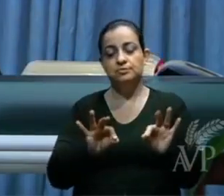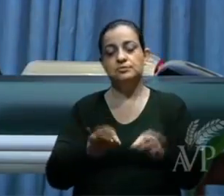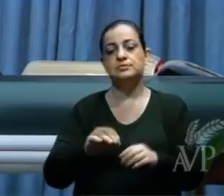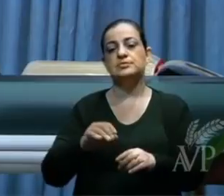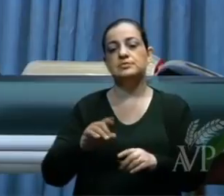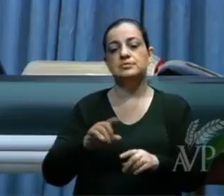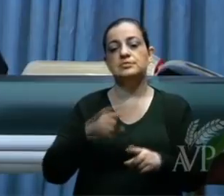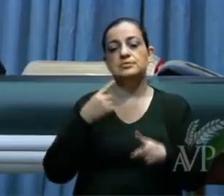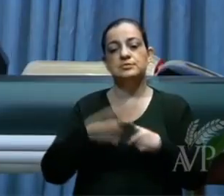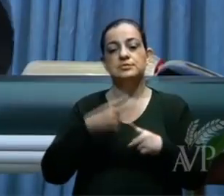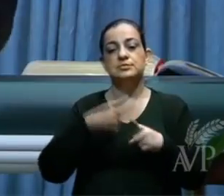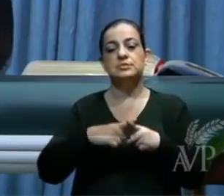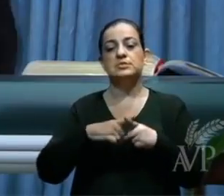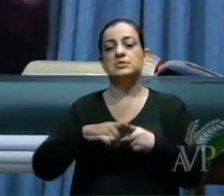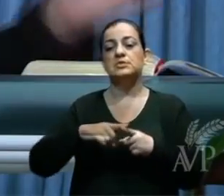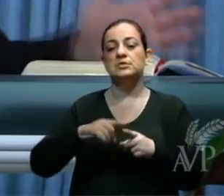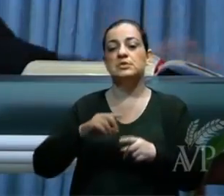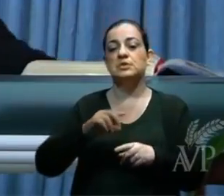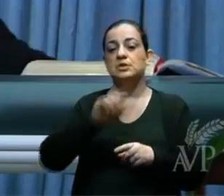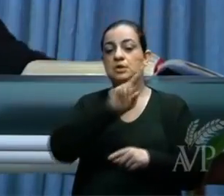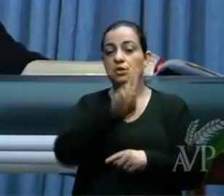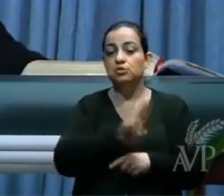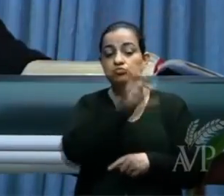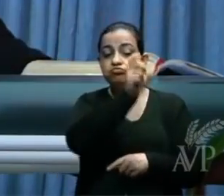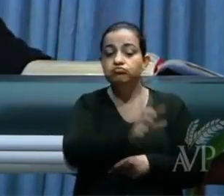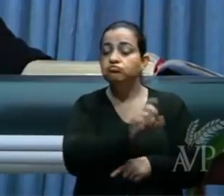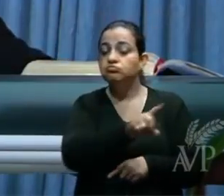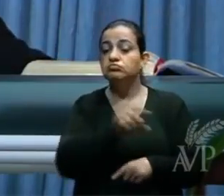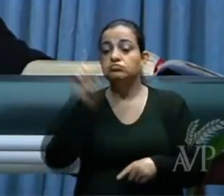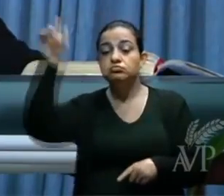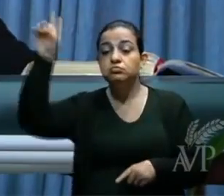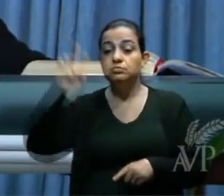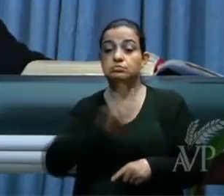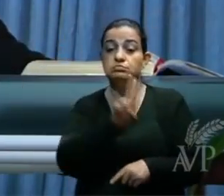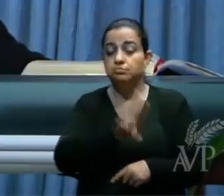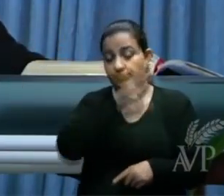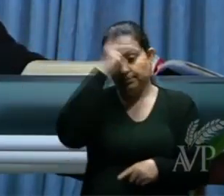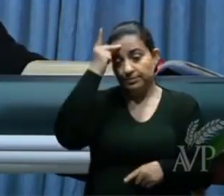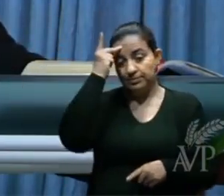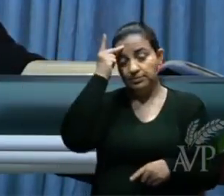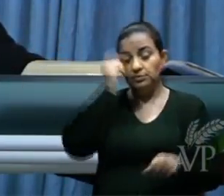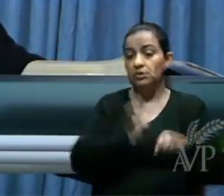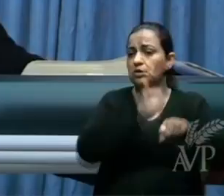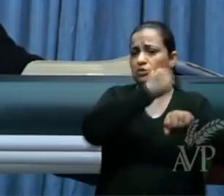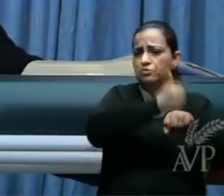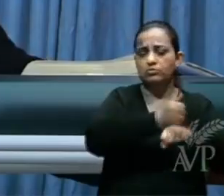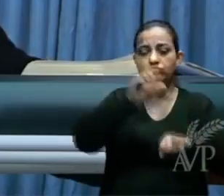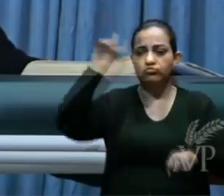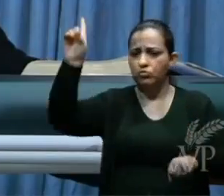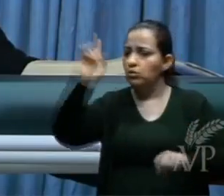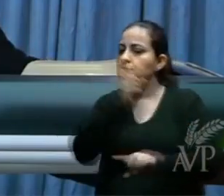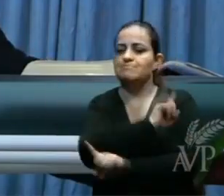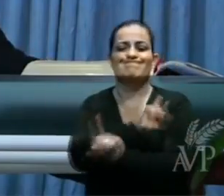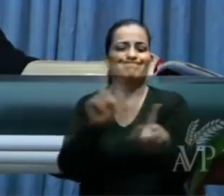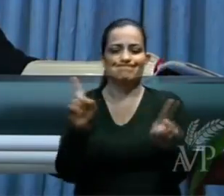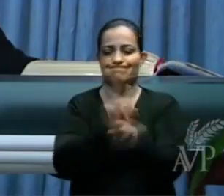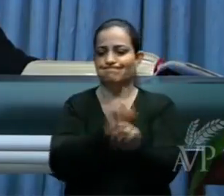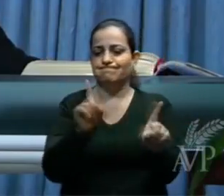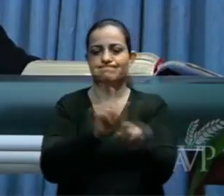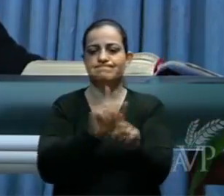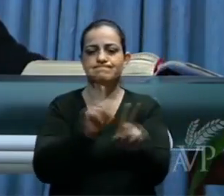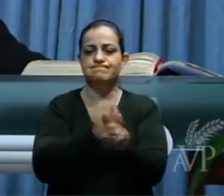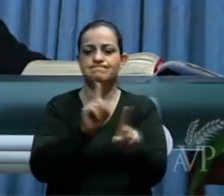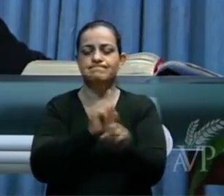instrumento é que ele deixou de ser um instrumento virou deus não não não não não